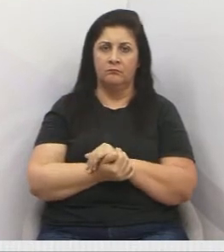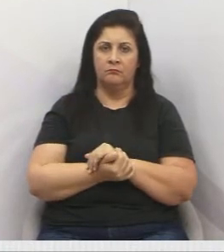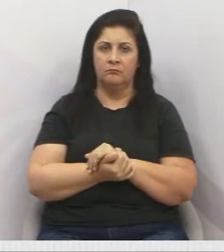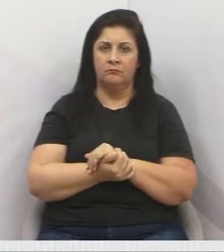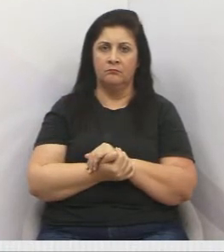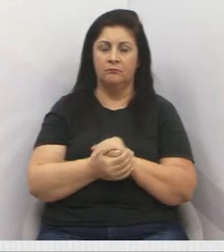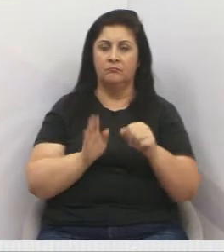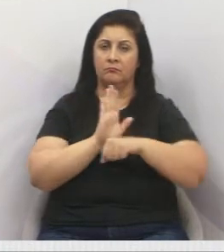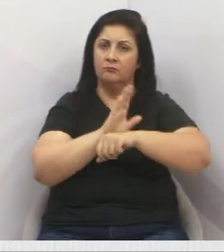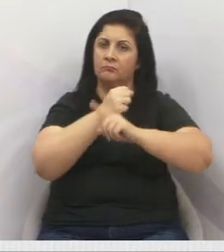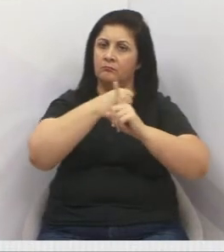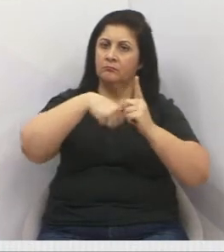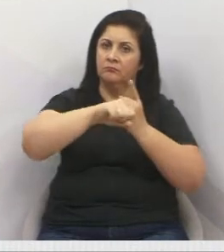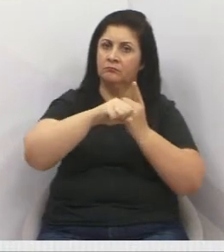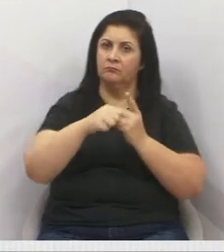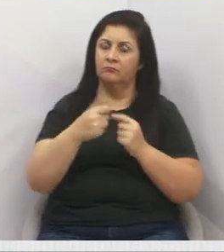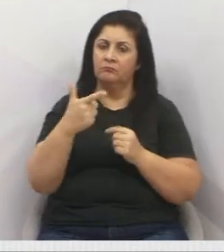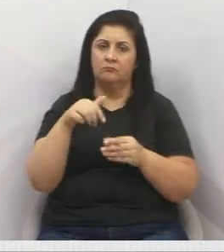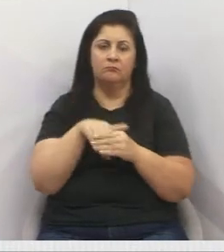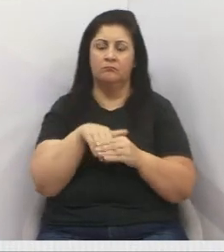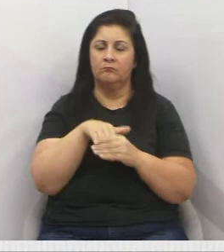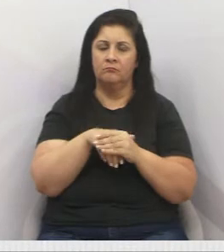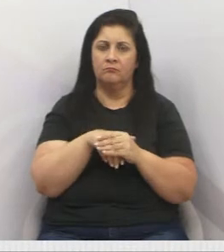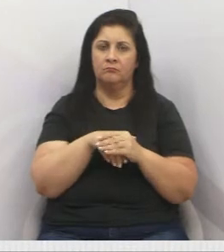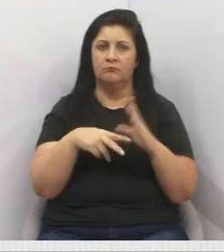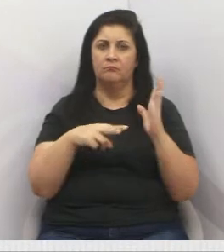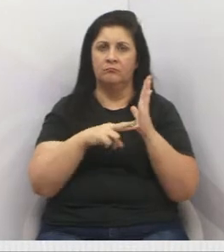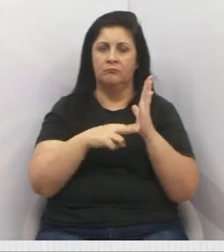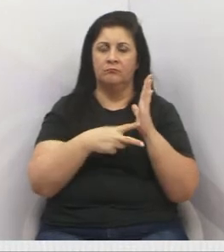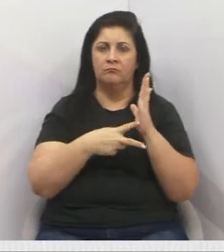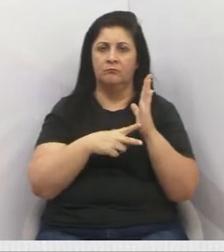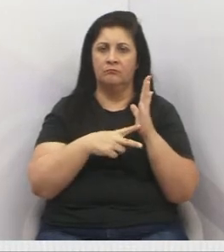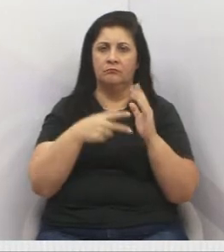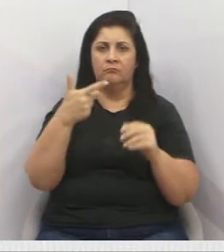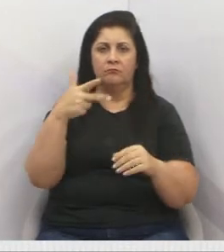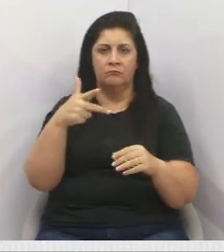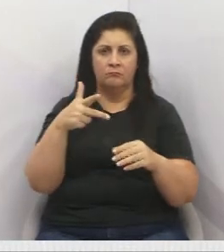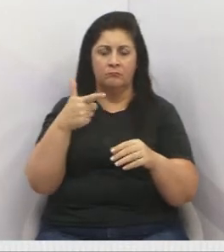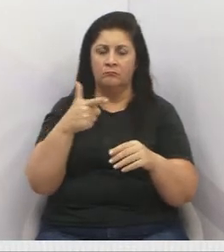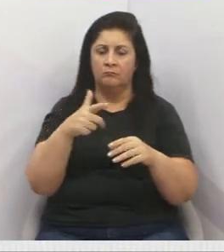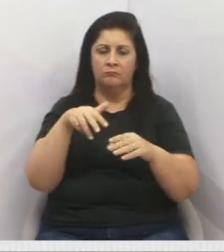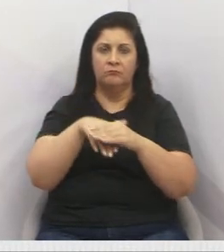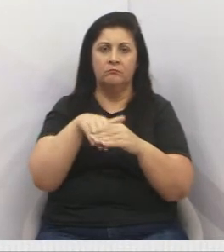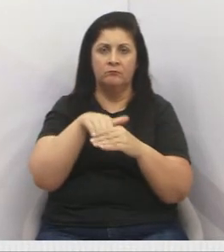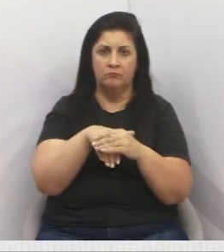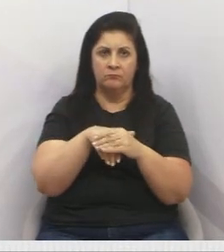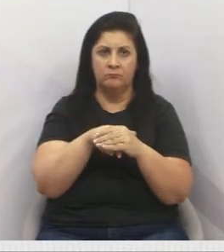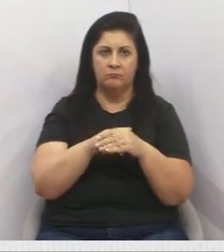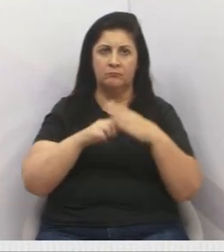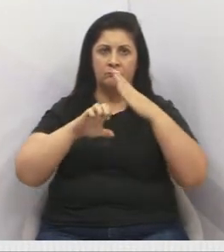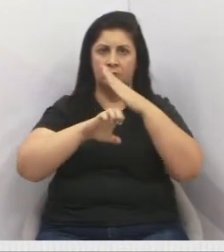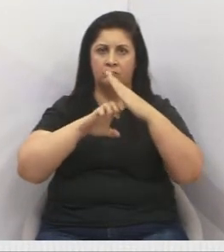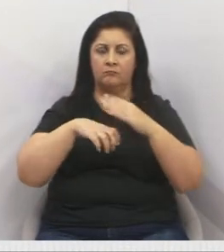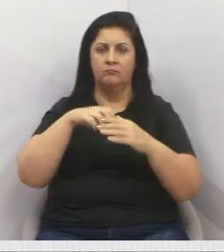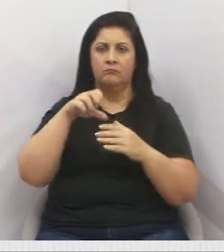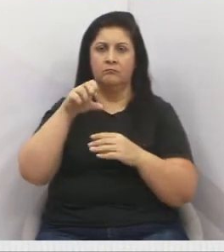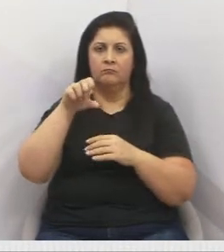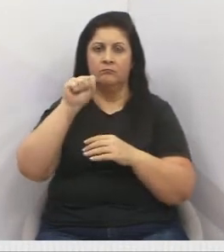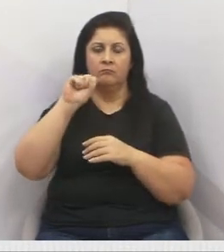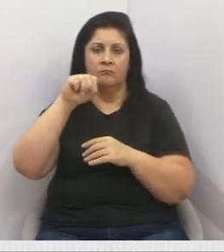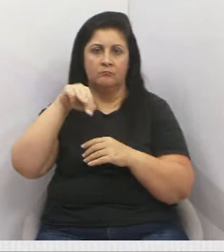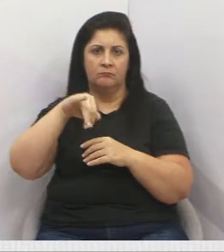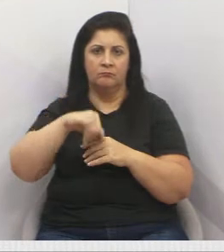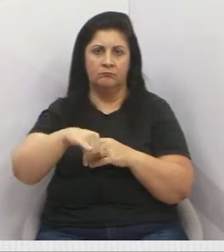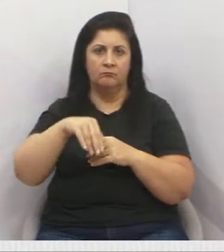Movimentos populares em branco, entidades de classe sindical em branco, empresas ou entidades profissionais, Sincomércio